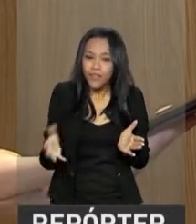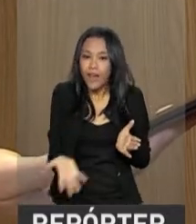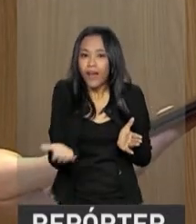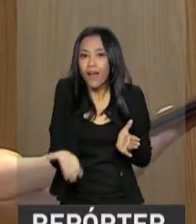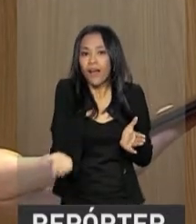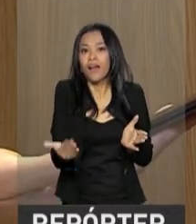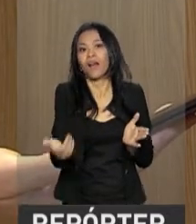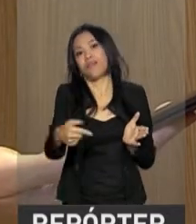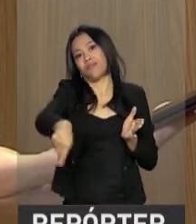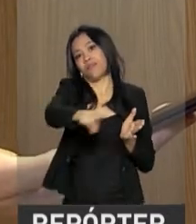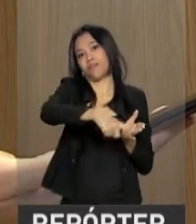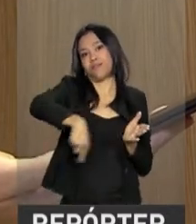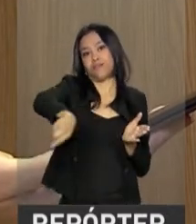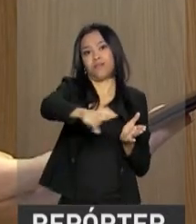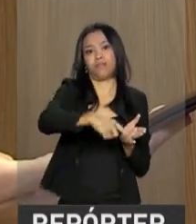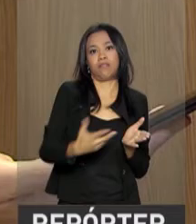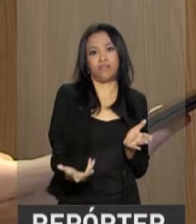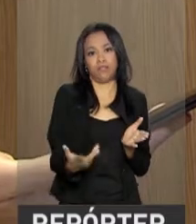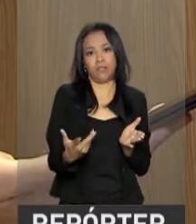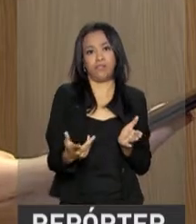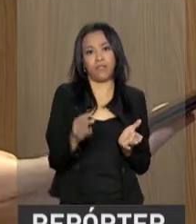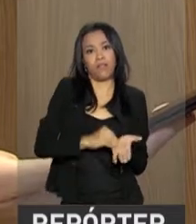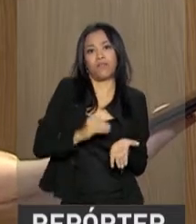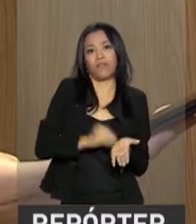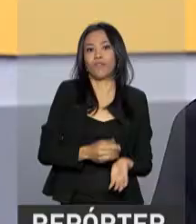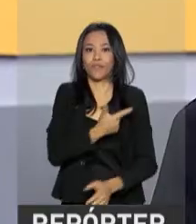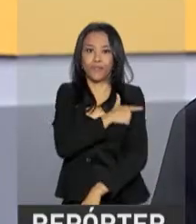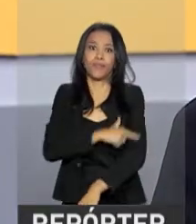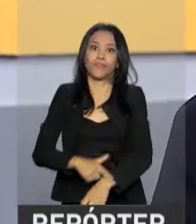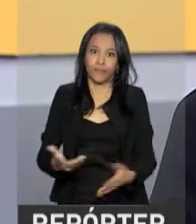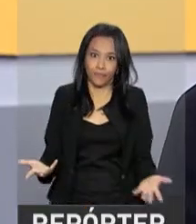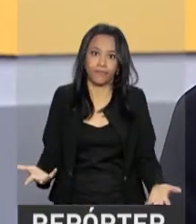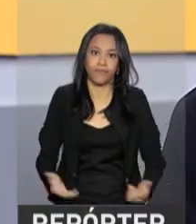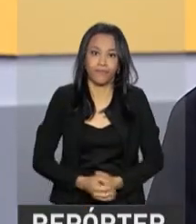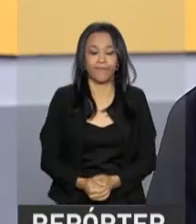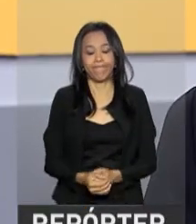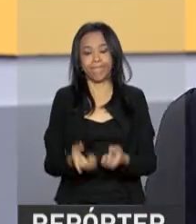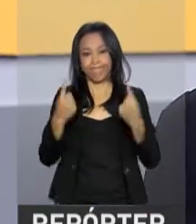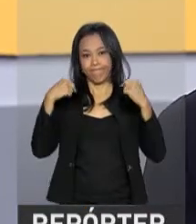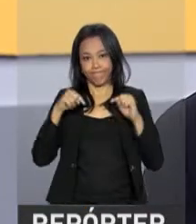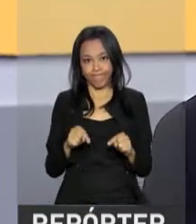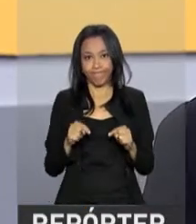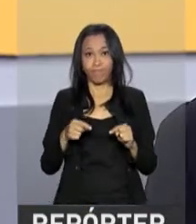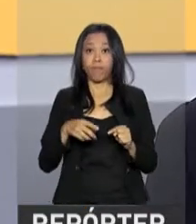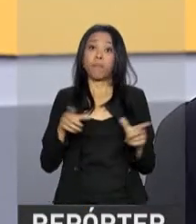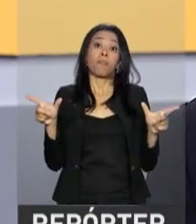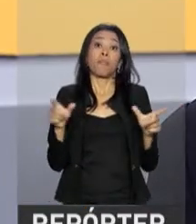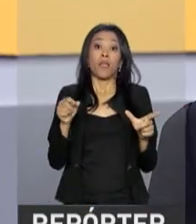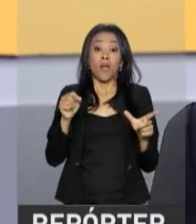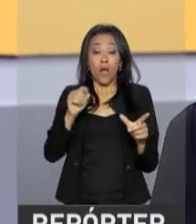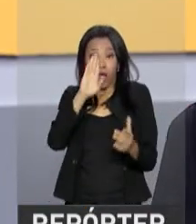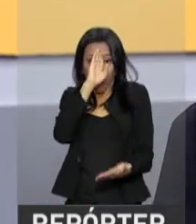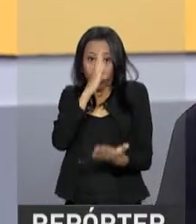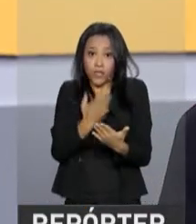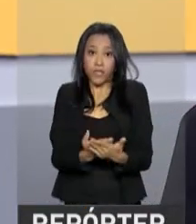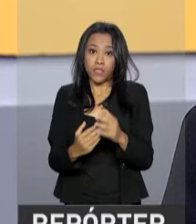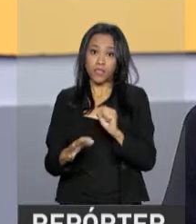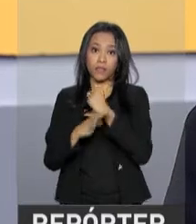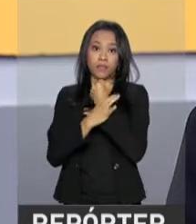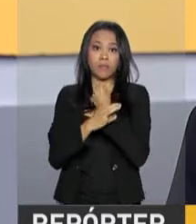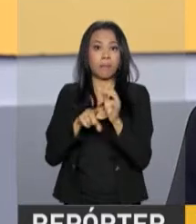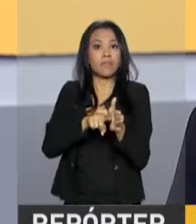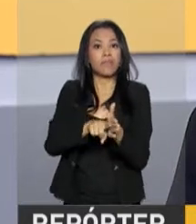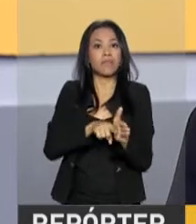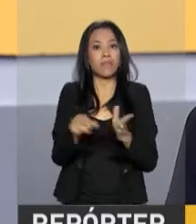do socorro uma falta do que eu sou o índice de confiança empresarial da fundação getúlio vargas